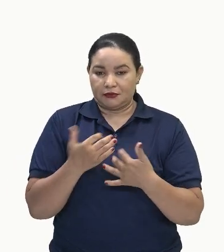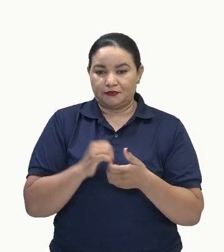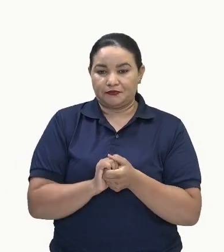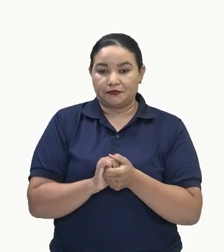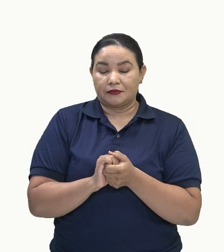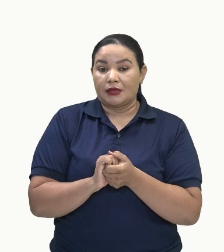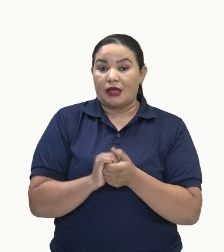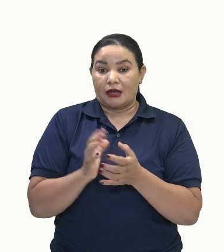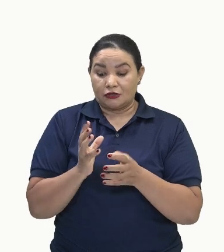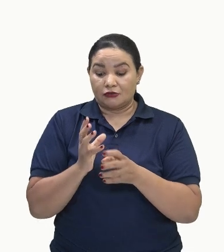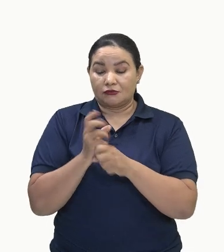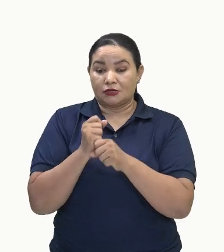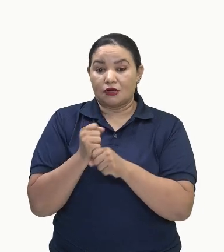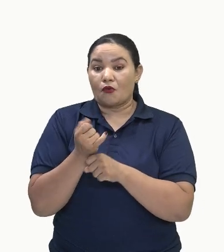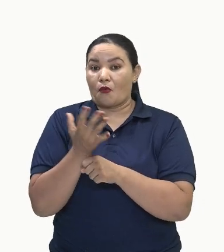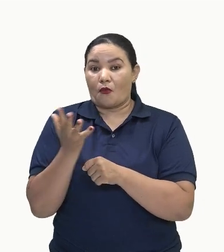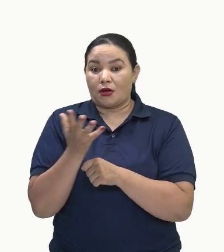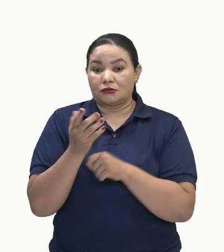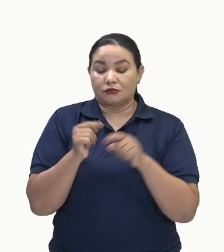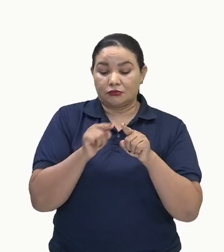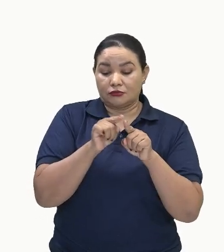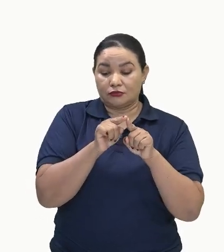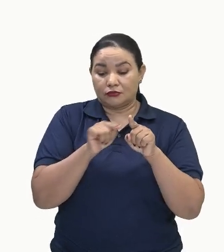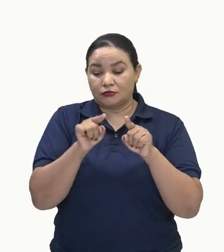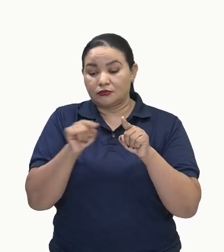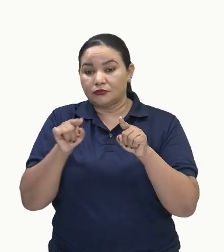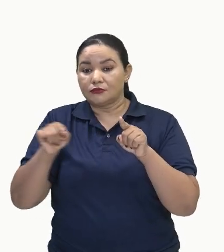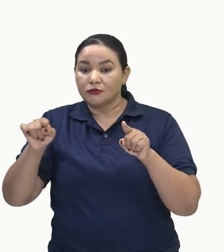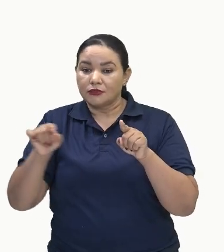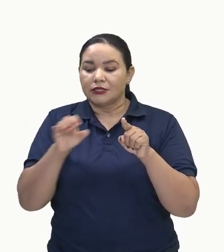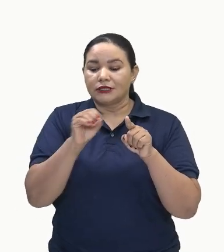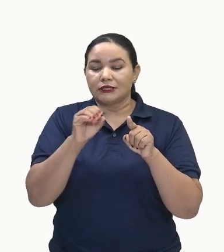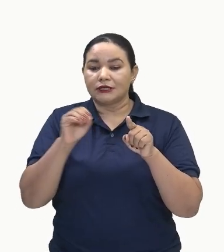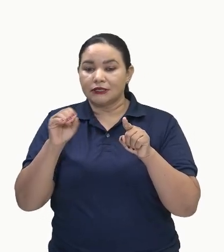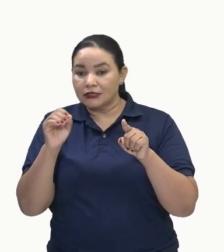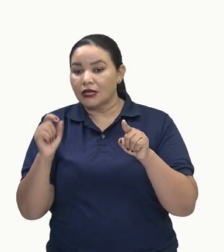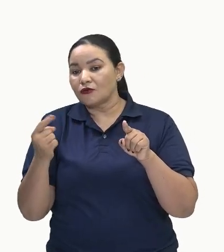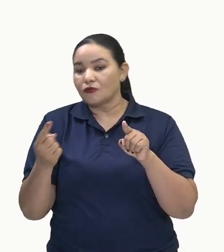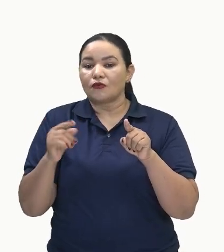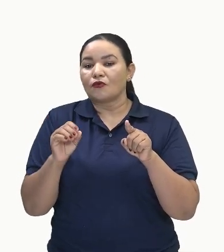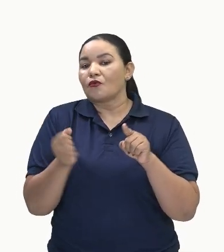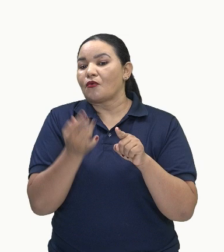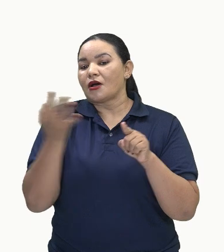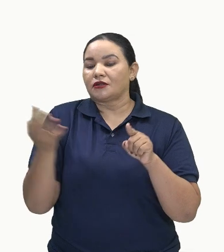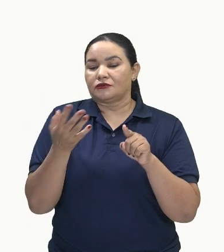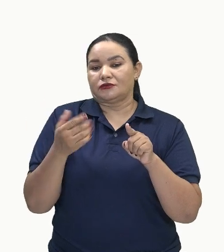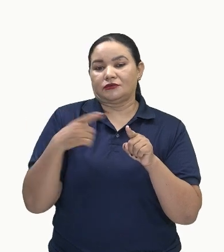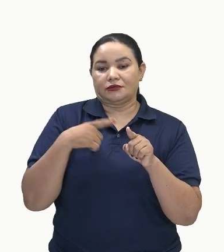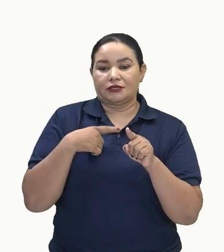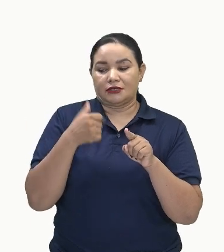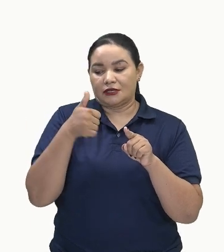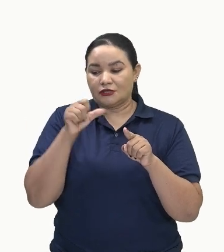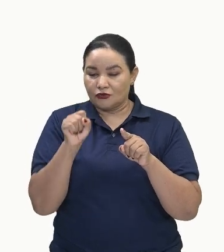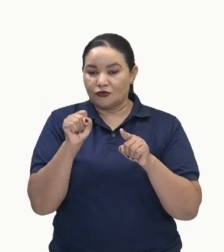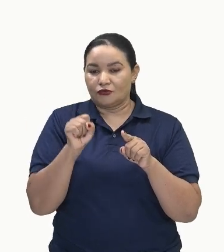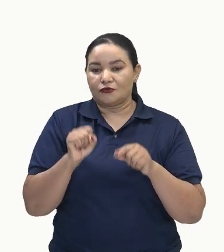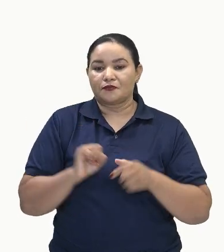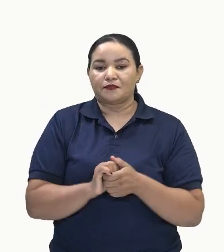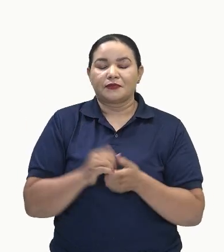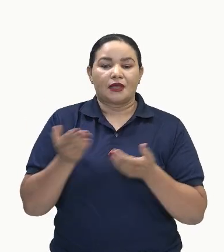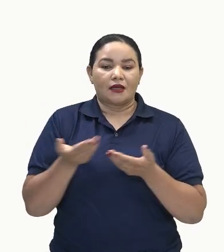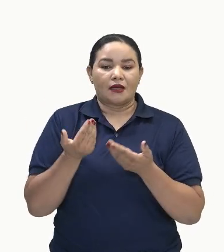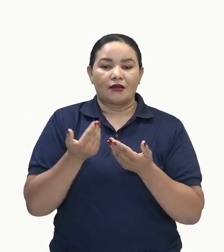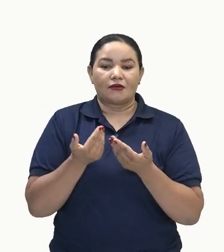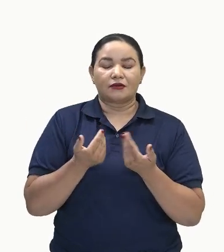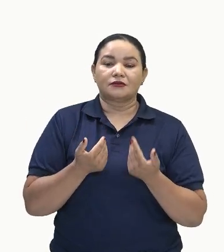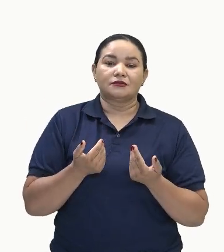quantidade de casas decimais que nós temos. No nosso caso aqui nós temos 18 casas decimais. e elevar,